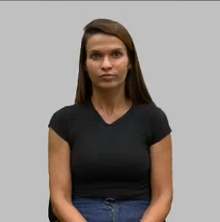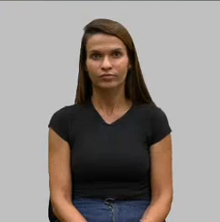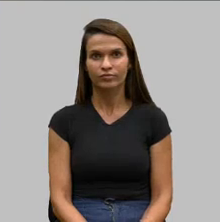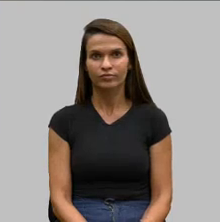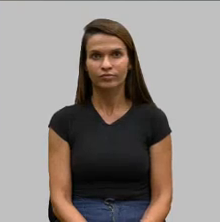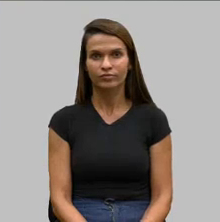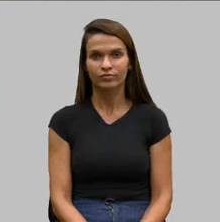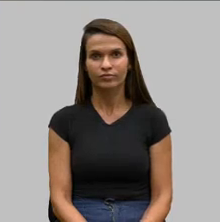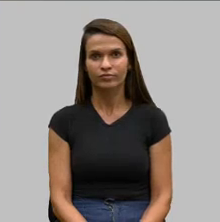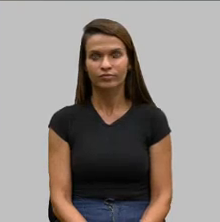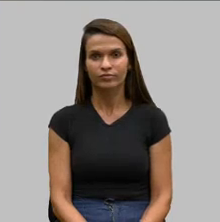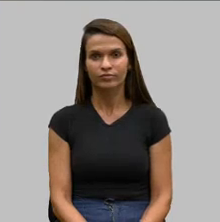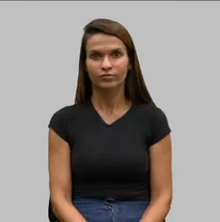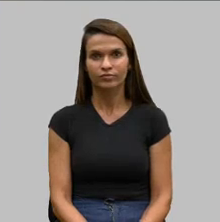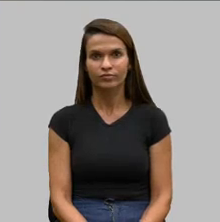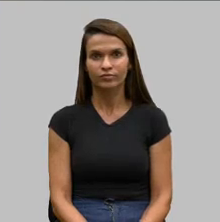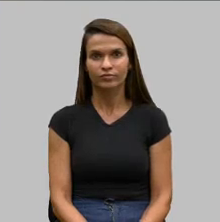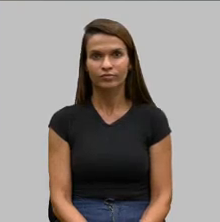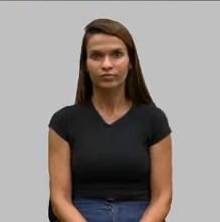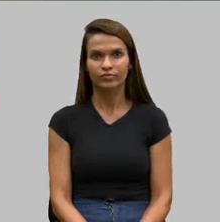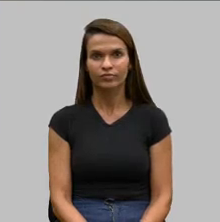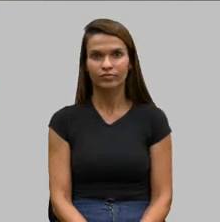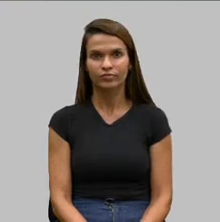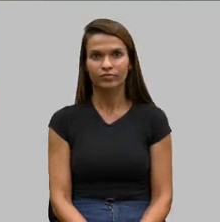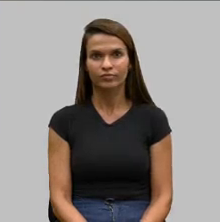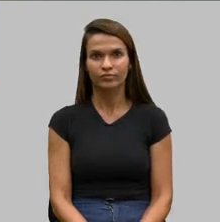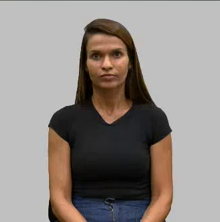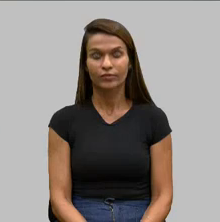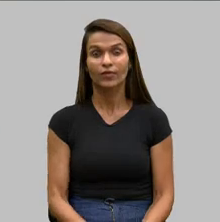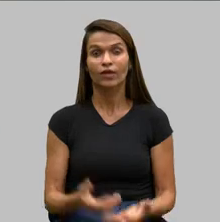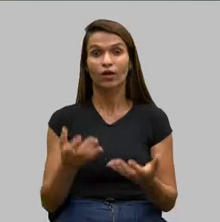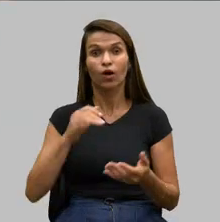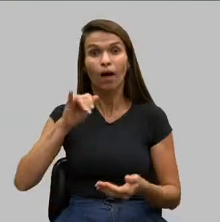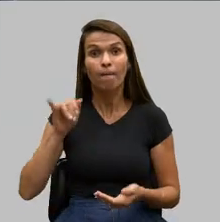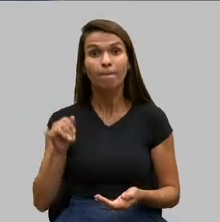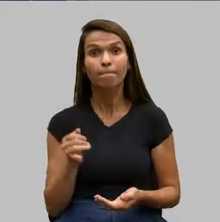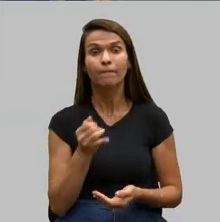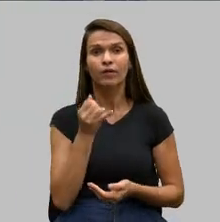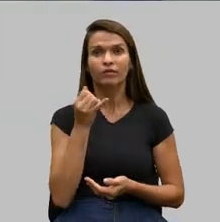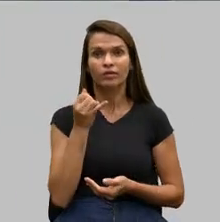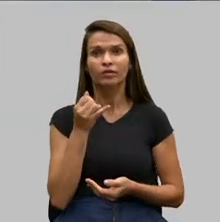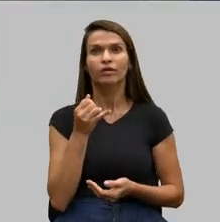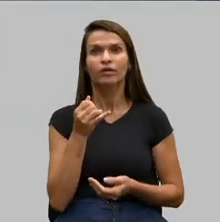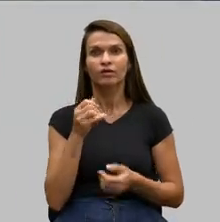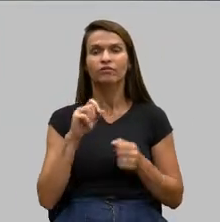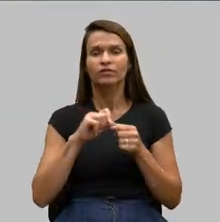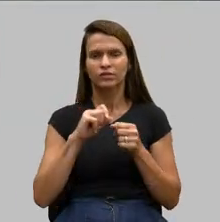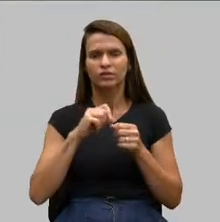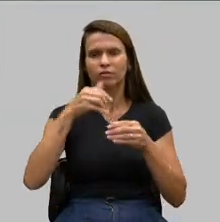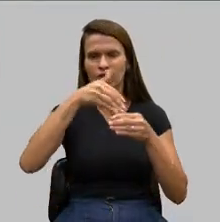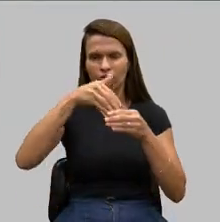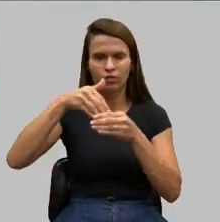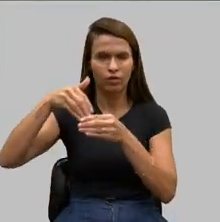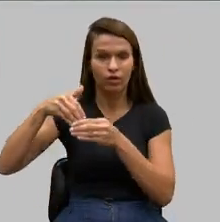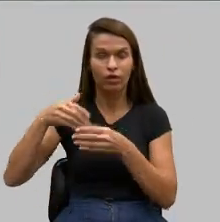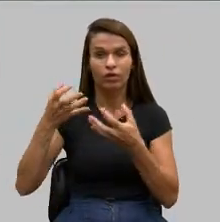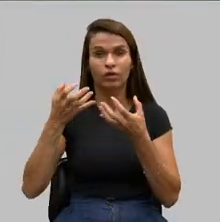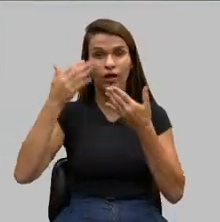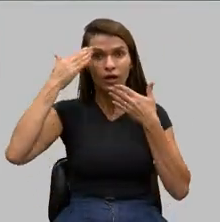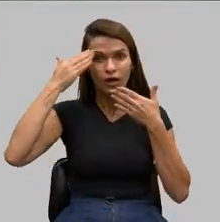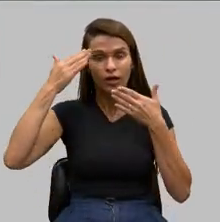eu vou quero aproveitar fizemos todas as votações e gostaria de